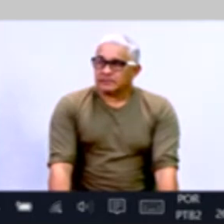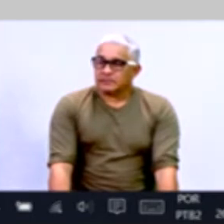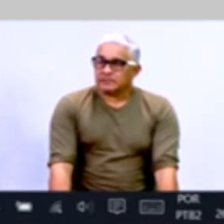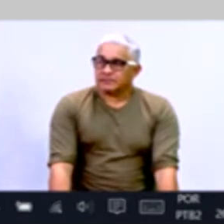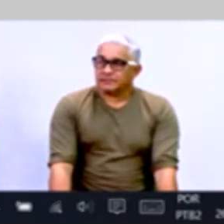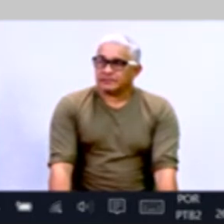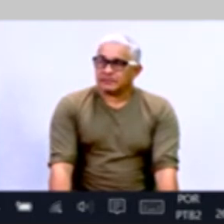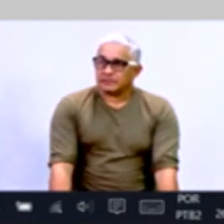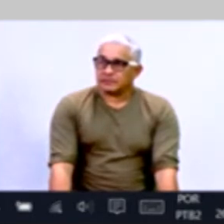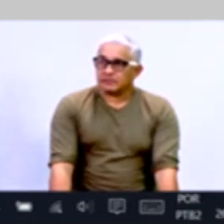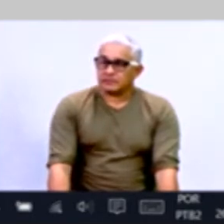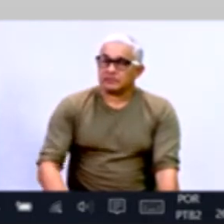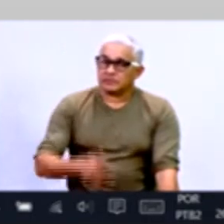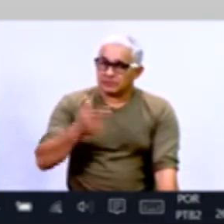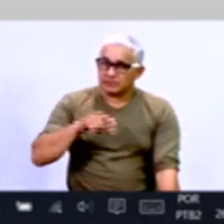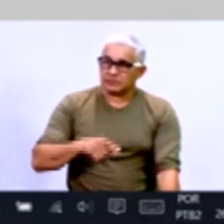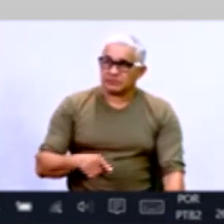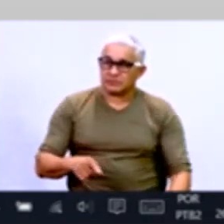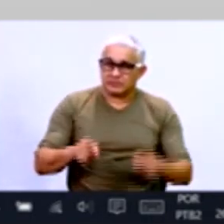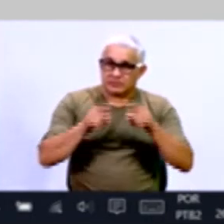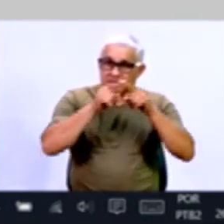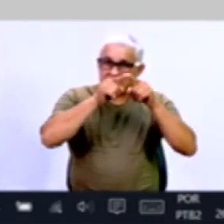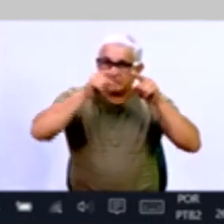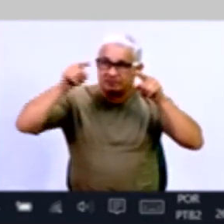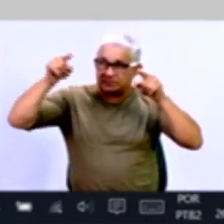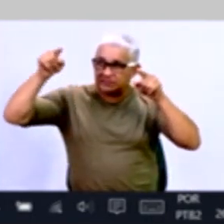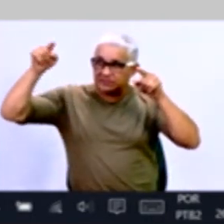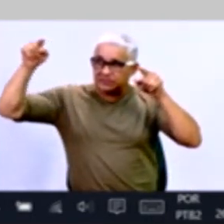Deixa eu pegar aqui de novo.